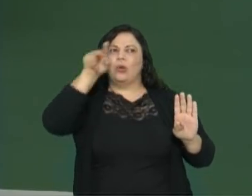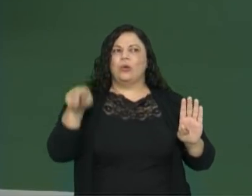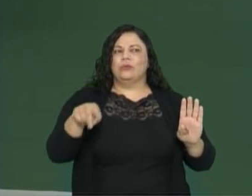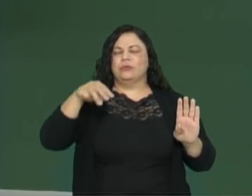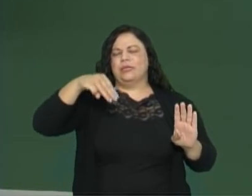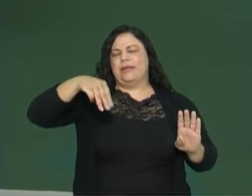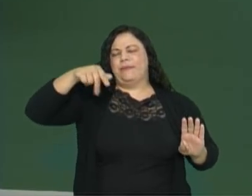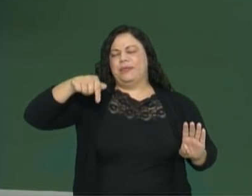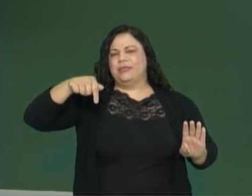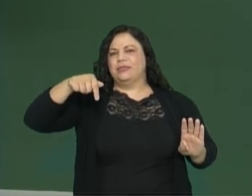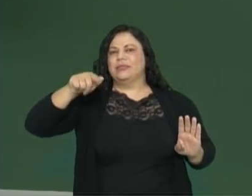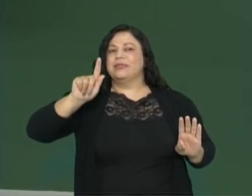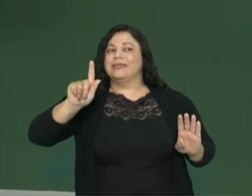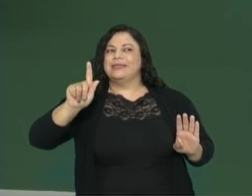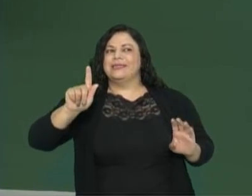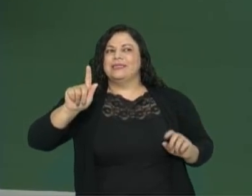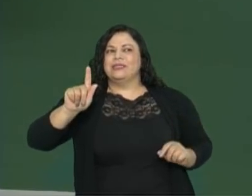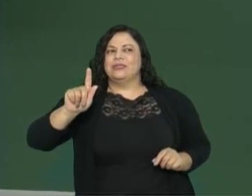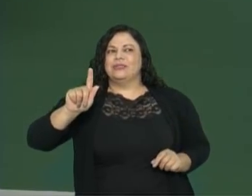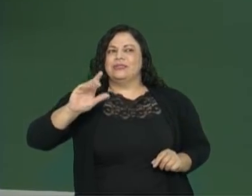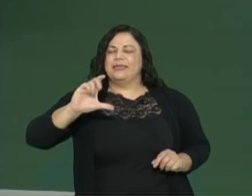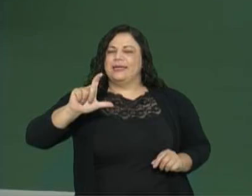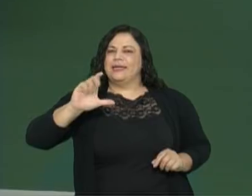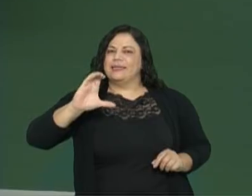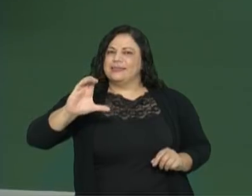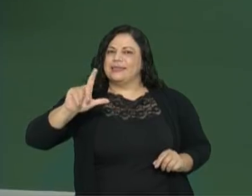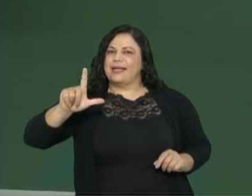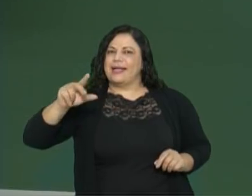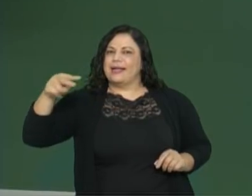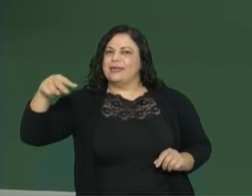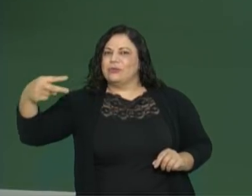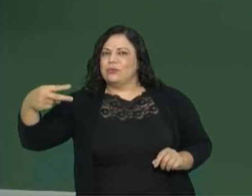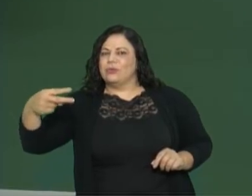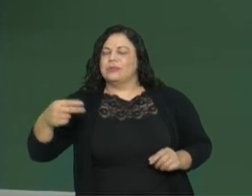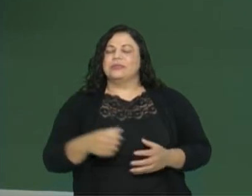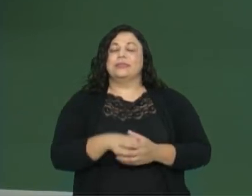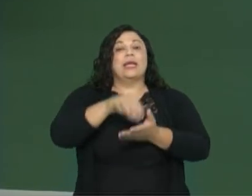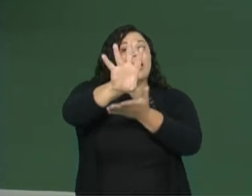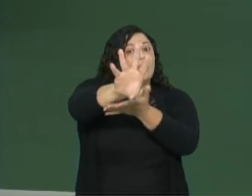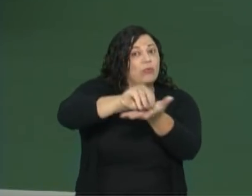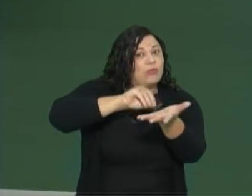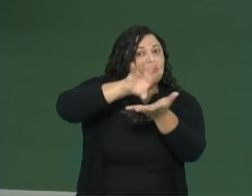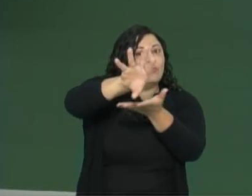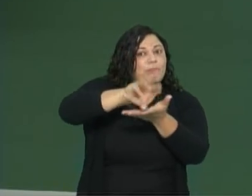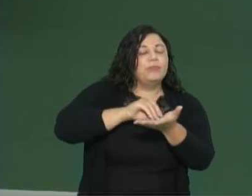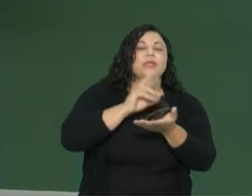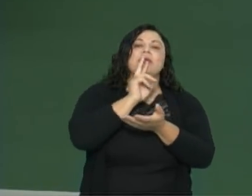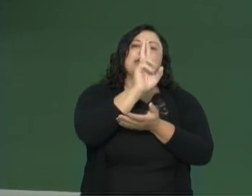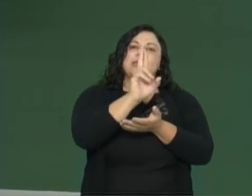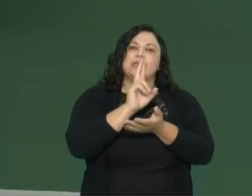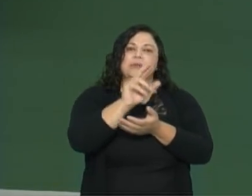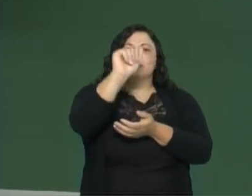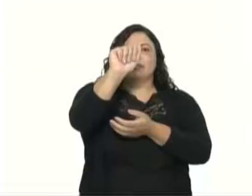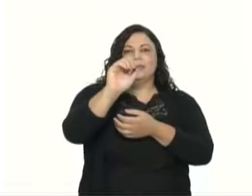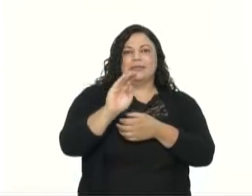magnésio. Então, anota, responde a letra A, anota a B, responde a B e eu já volto para corrigir.